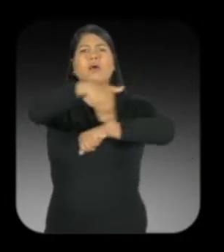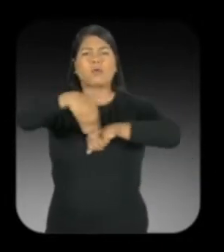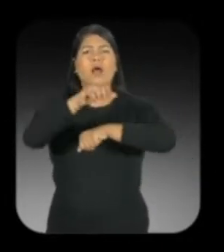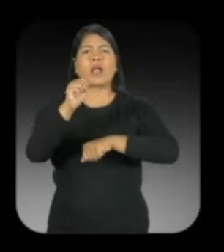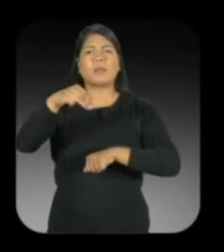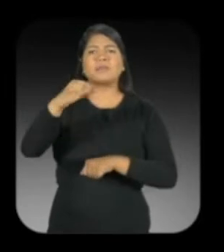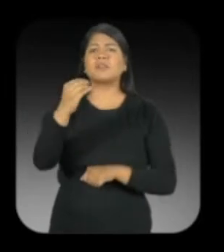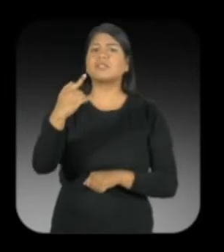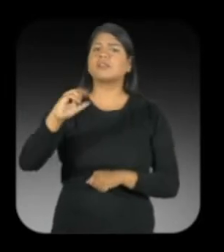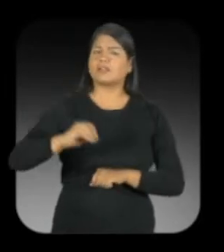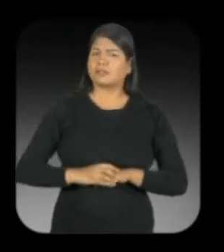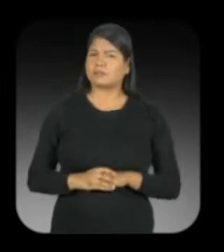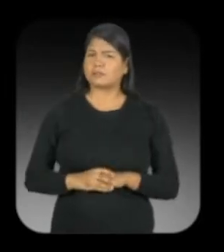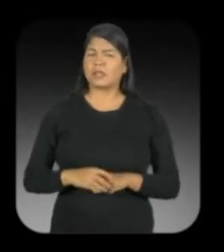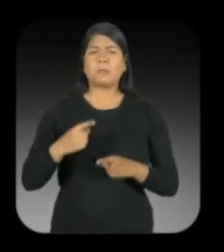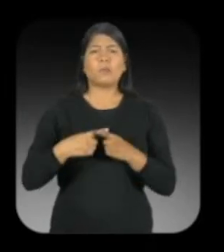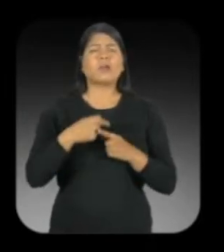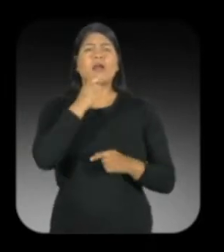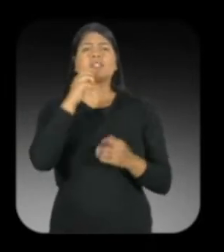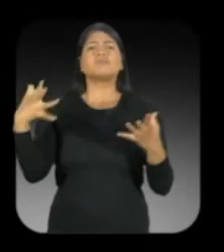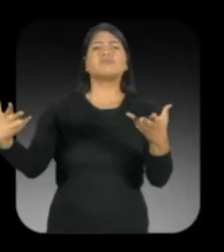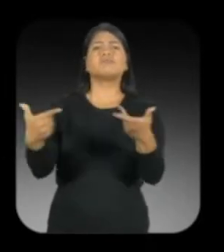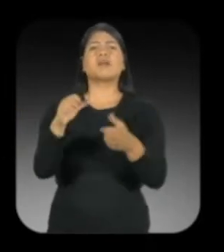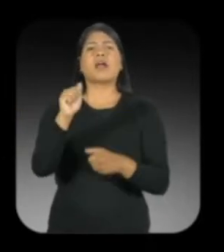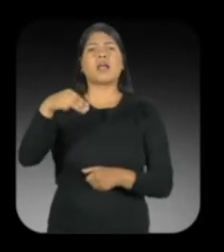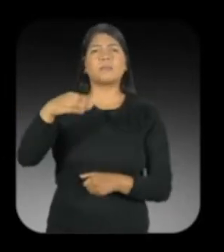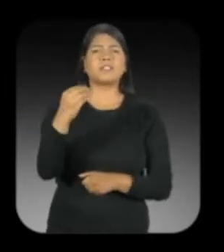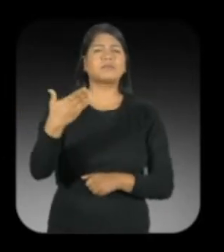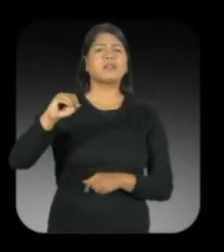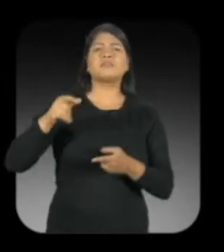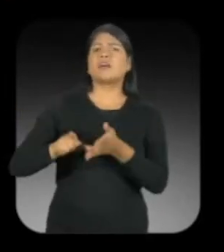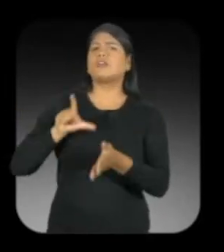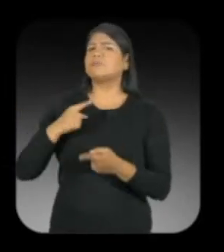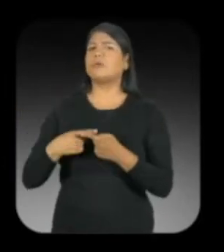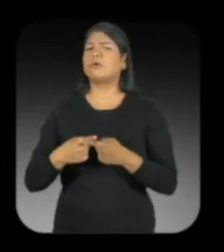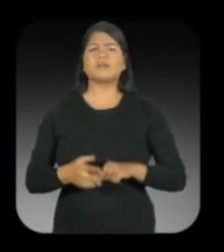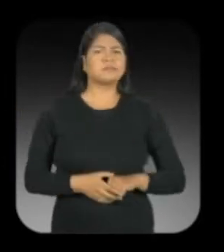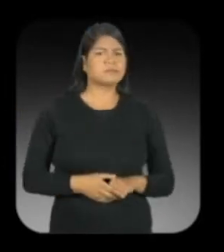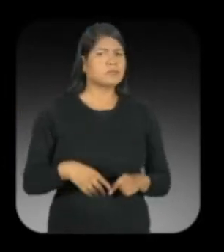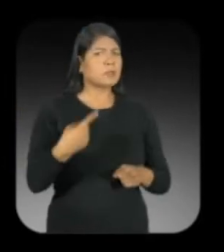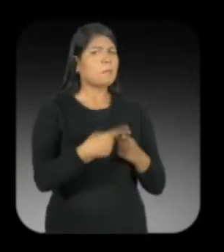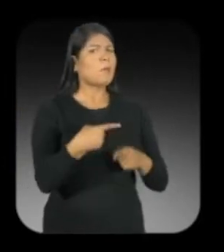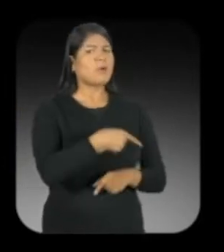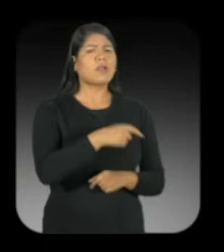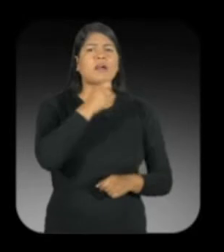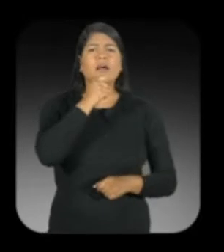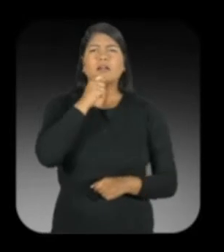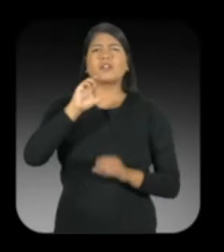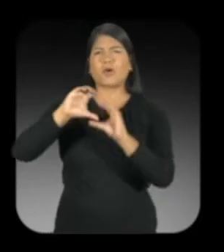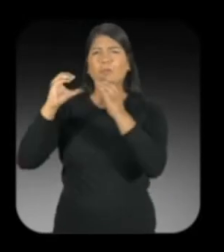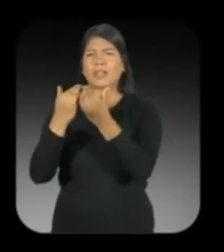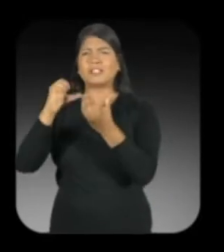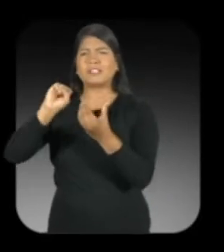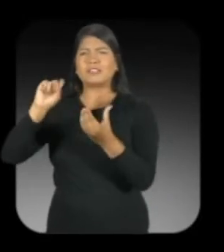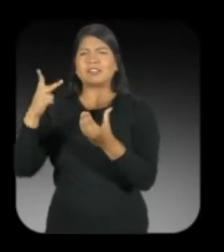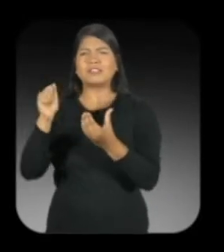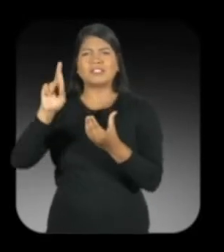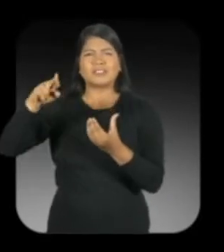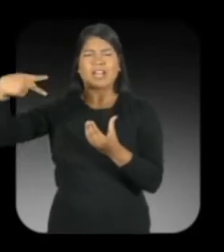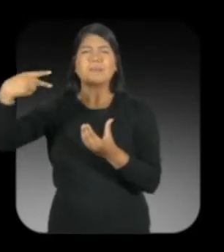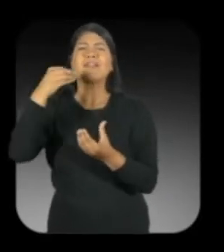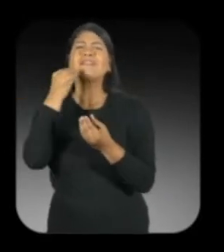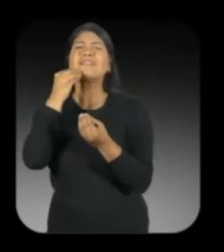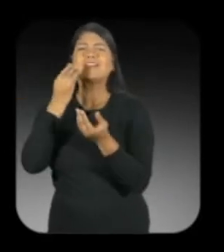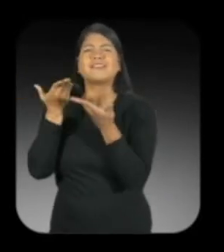antes? Porque ele não modernizou a AM010 antes? Porque ele não deu prioridade à comunidade da Sharp lá na